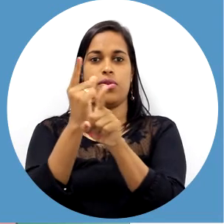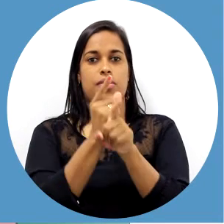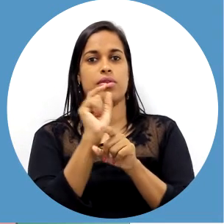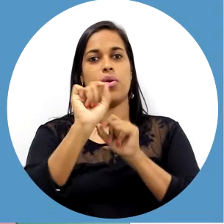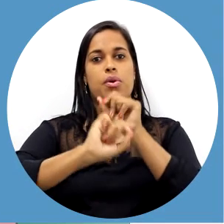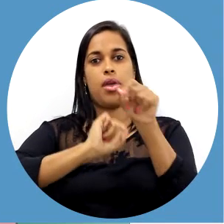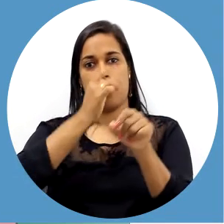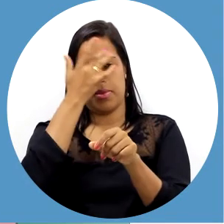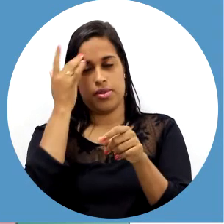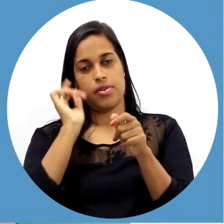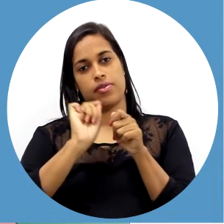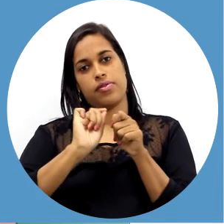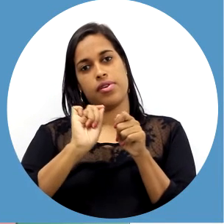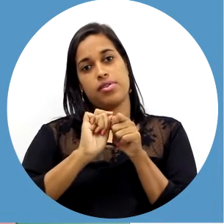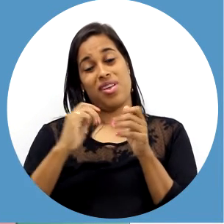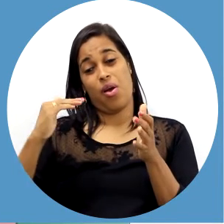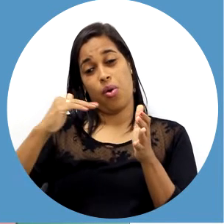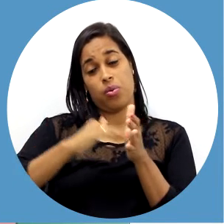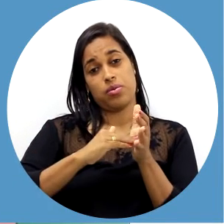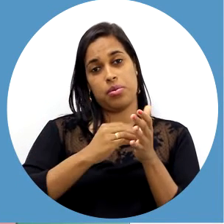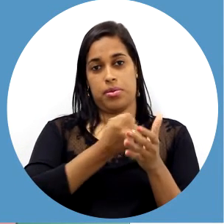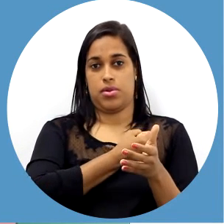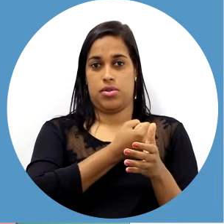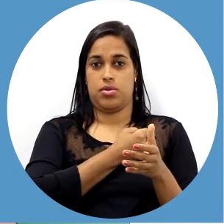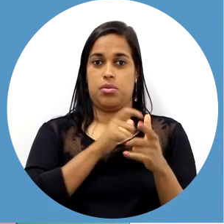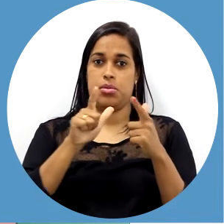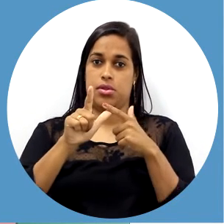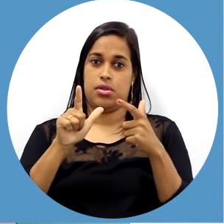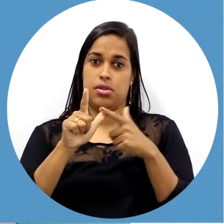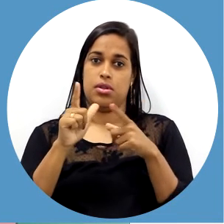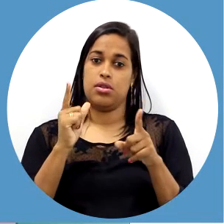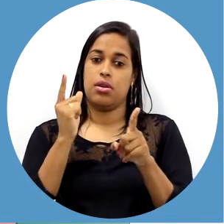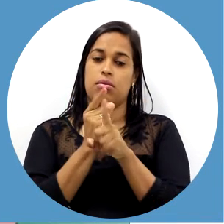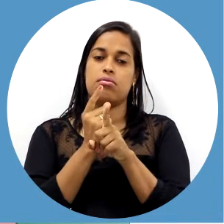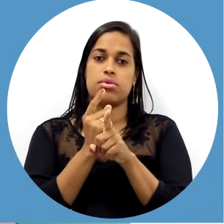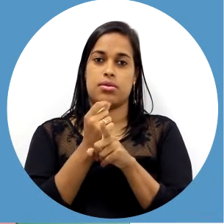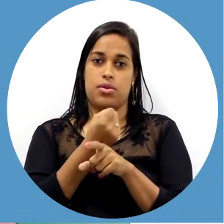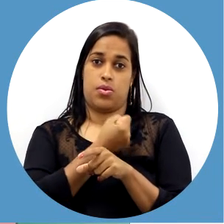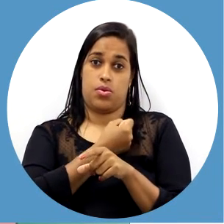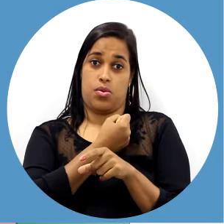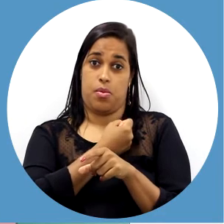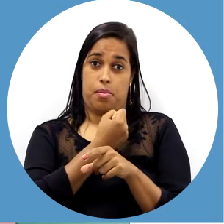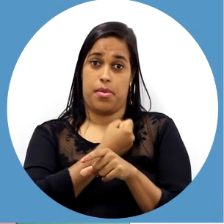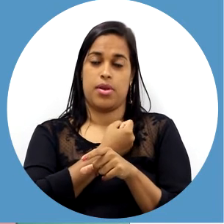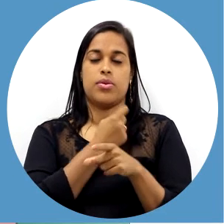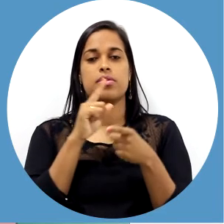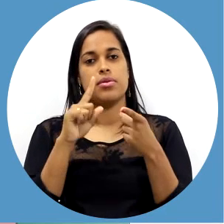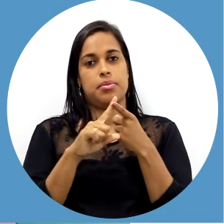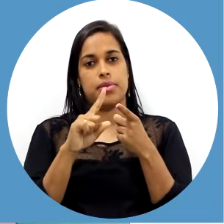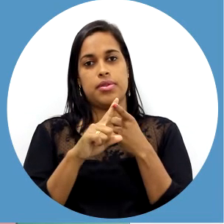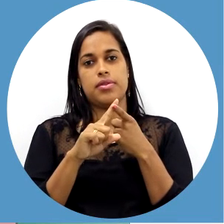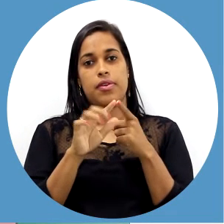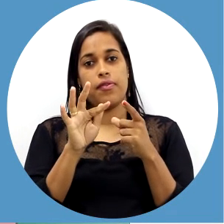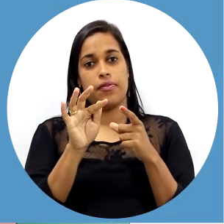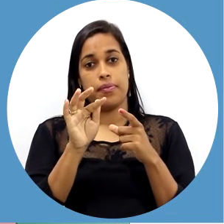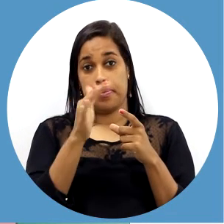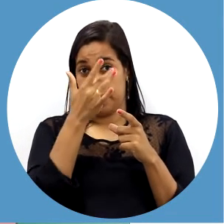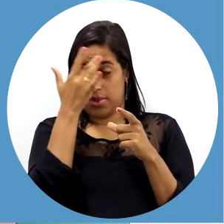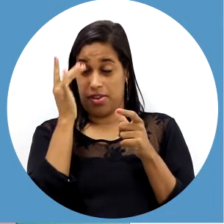identifica o fabricante. E as últimas sequências de números e letras identifica o número do dispositivo do